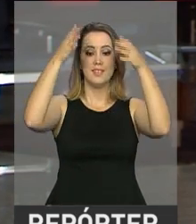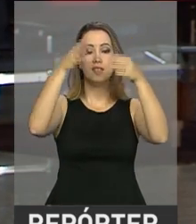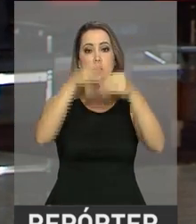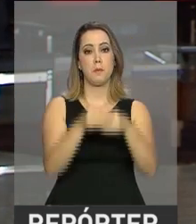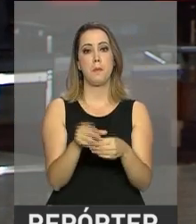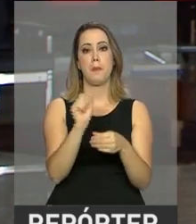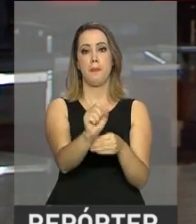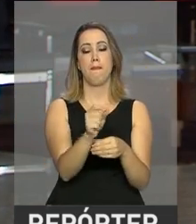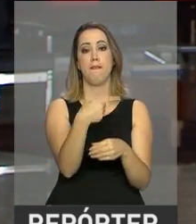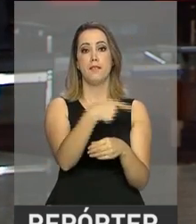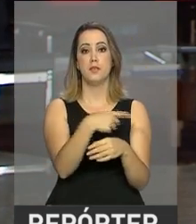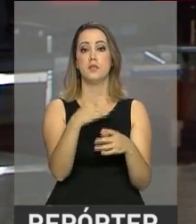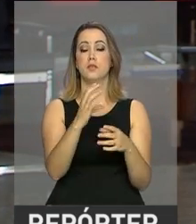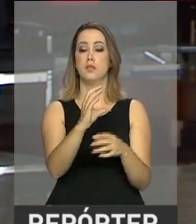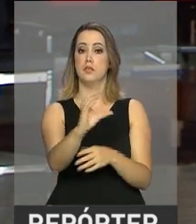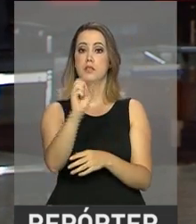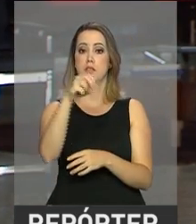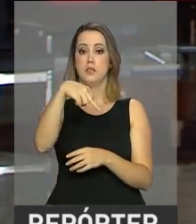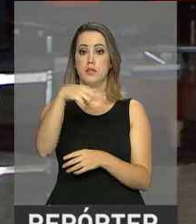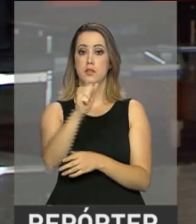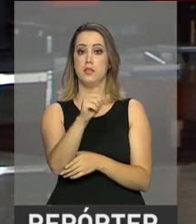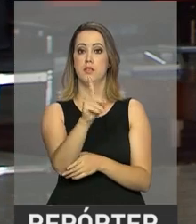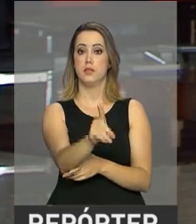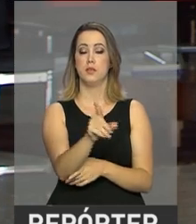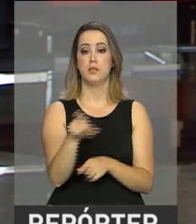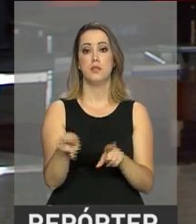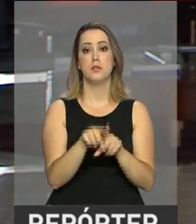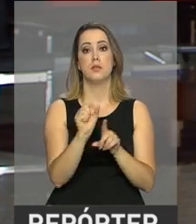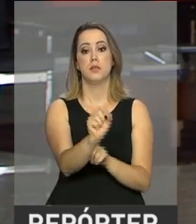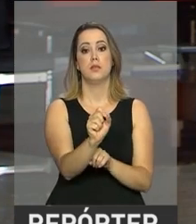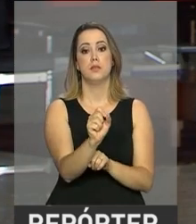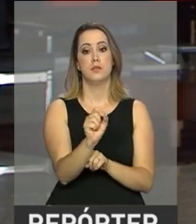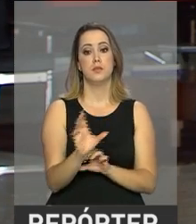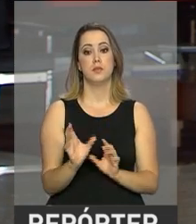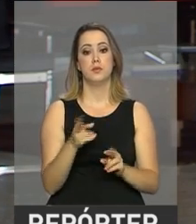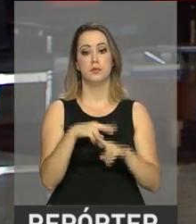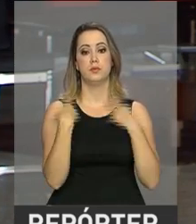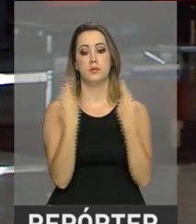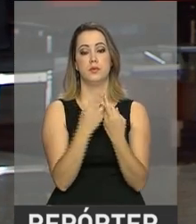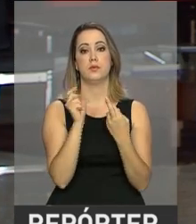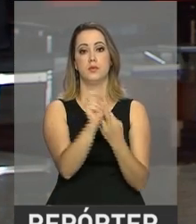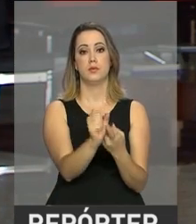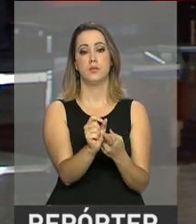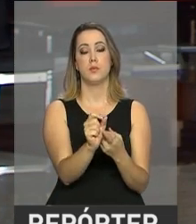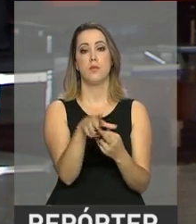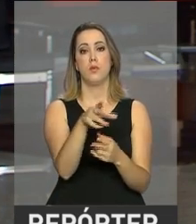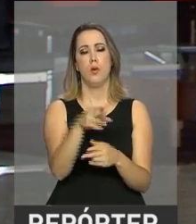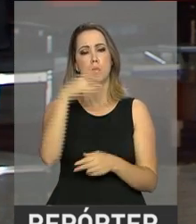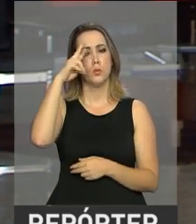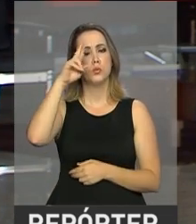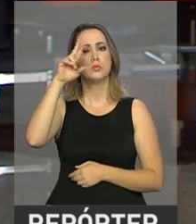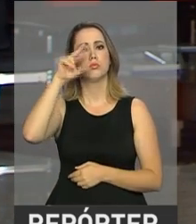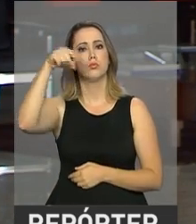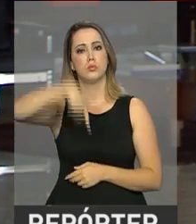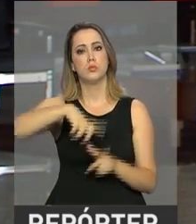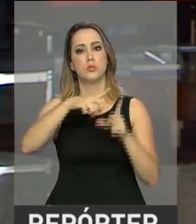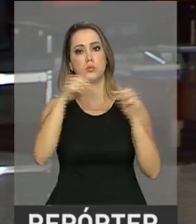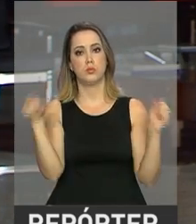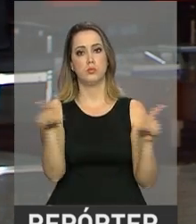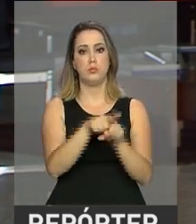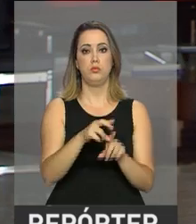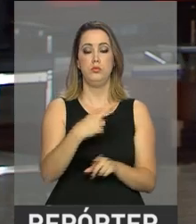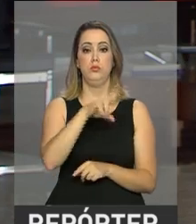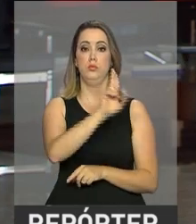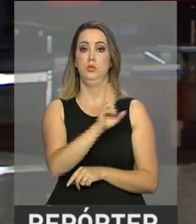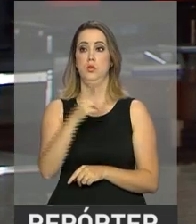Lá no SENAD, lá nessa sala, o presidente participou, portanto, de uma reunião com autoridades aqui de Brasília e também com